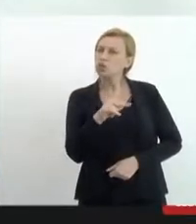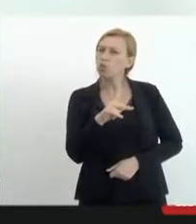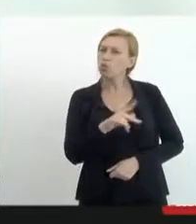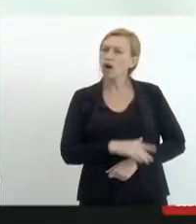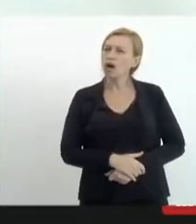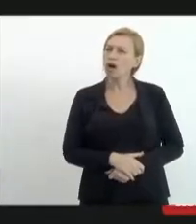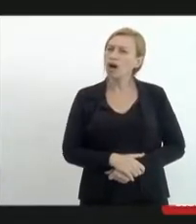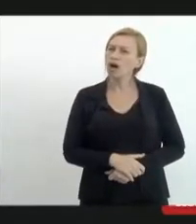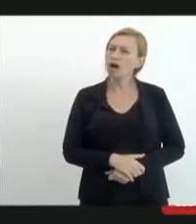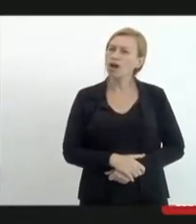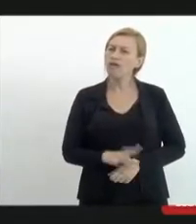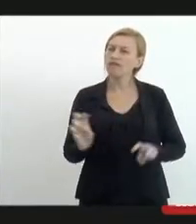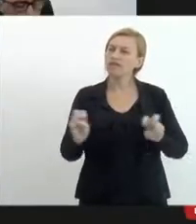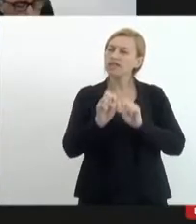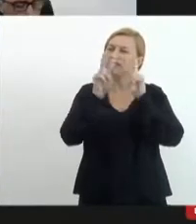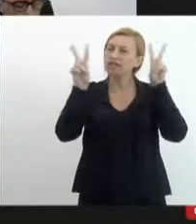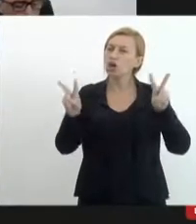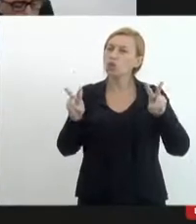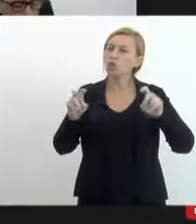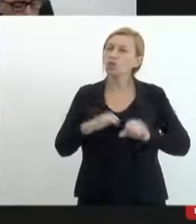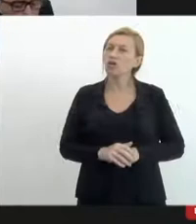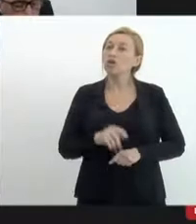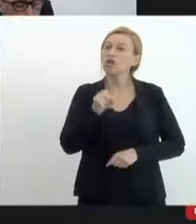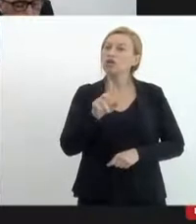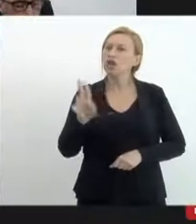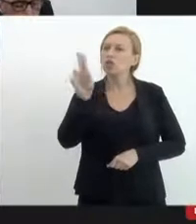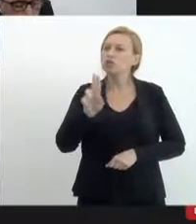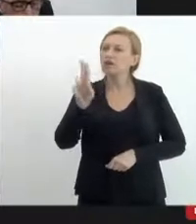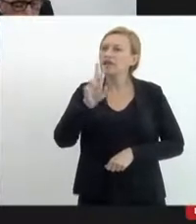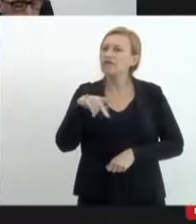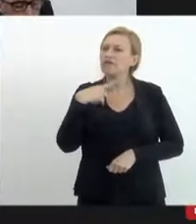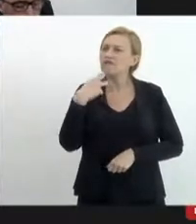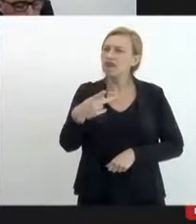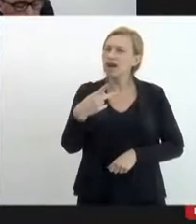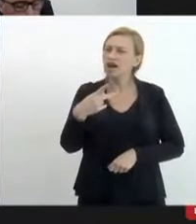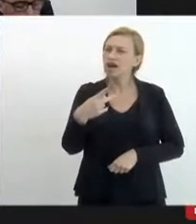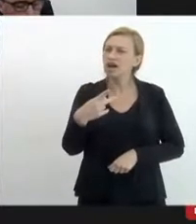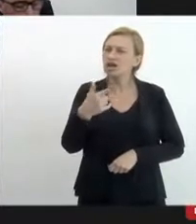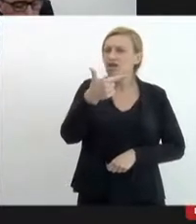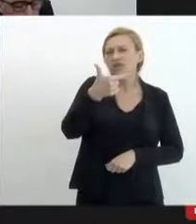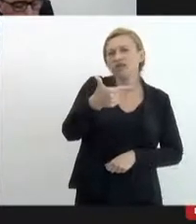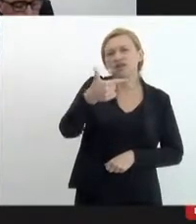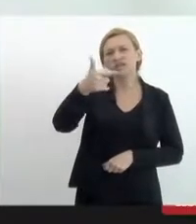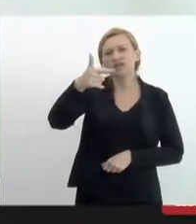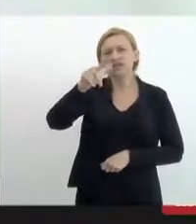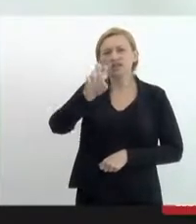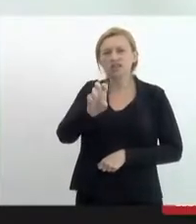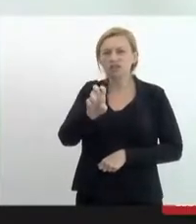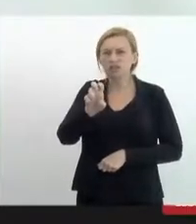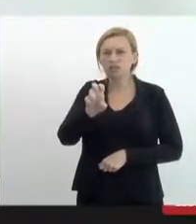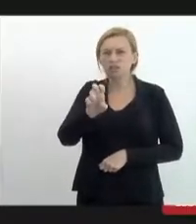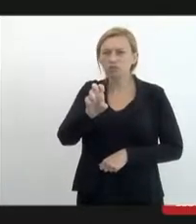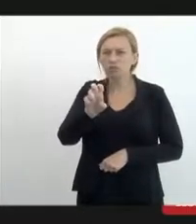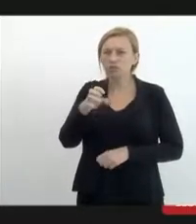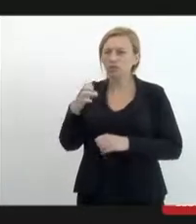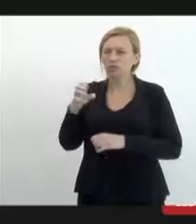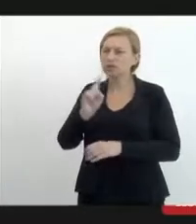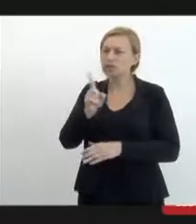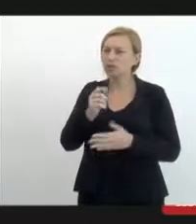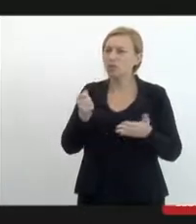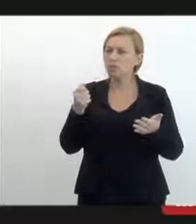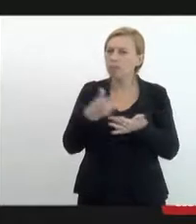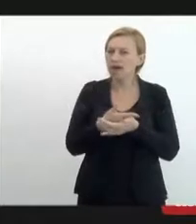na sua ótica, você ousaria dizer que 25 negativas seguidas